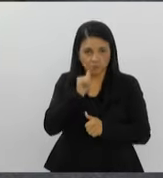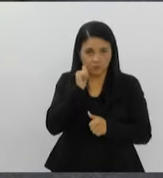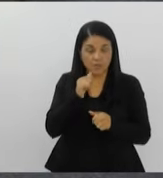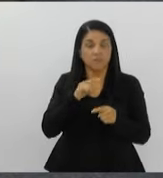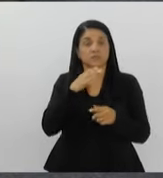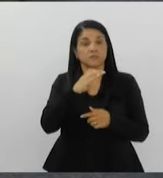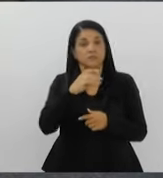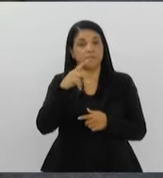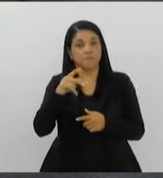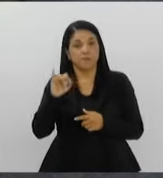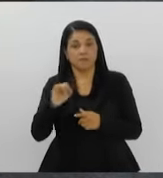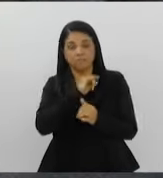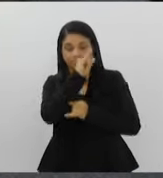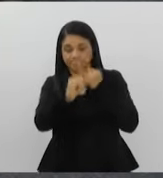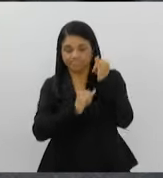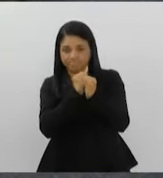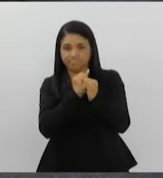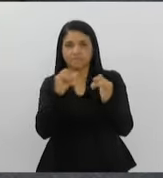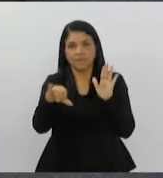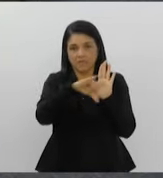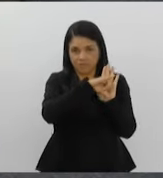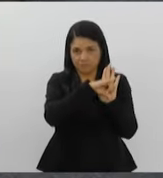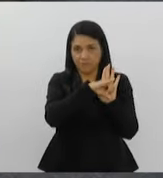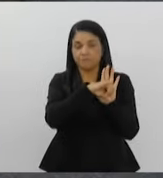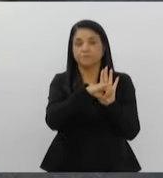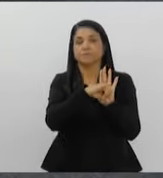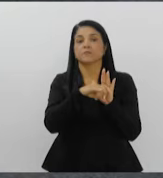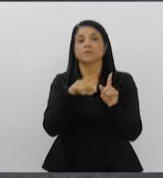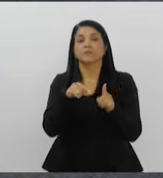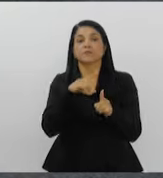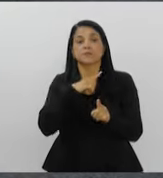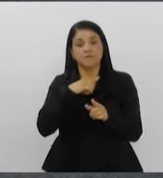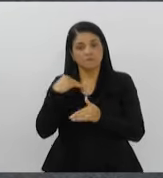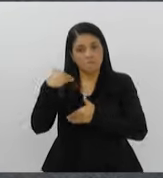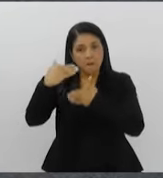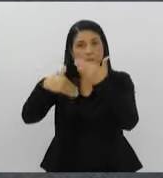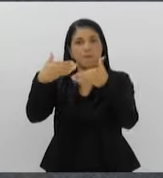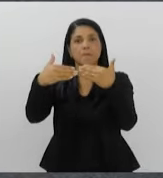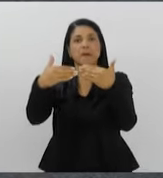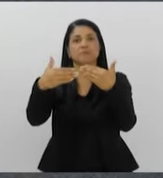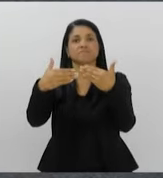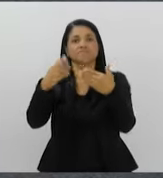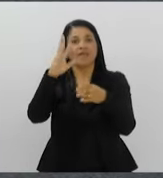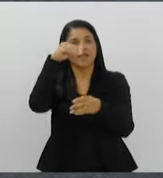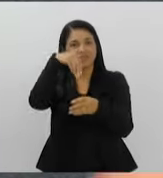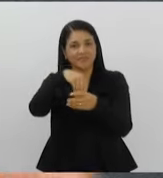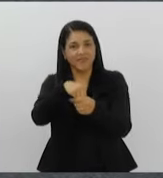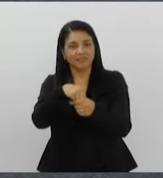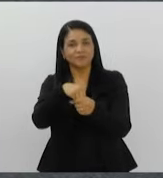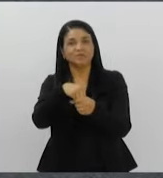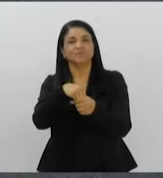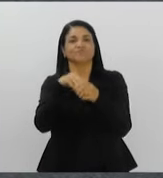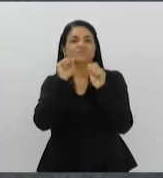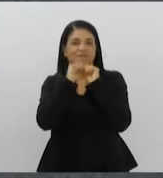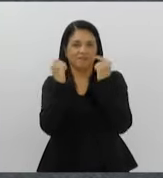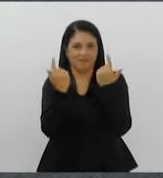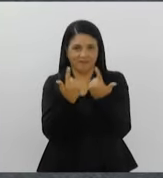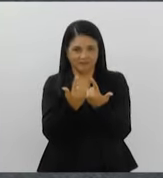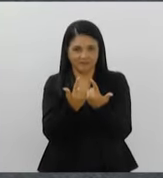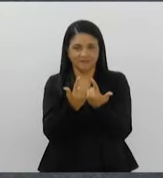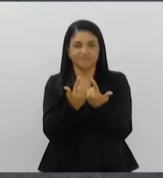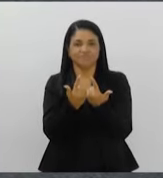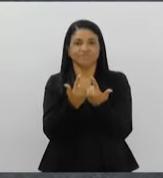também a CPI dos crimes cibernéticos, onde teve um avanço muito grande dentro dessa casa